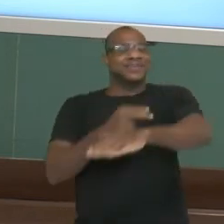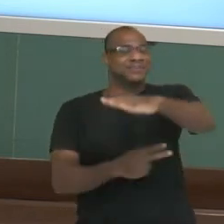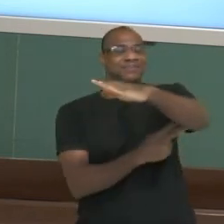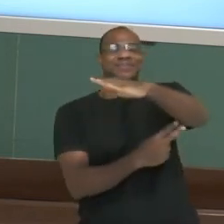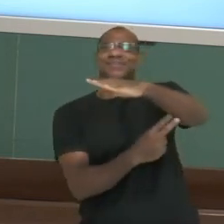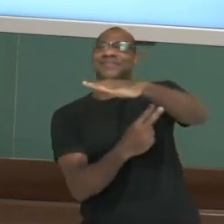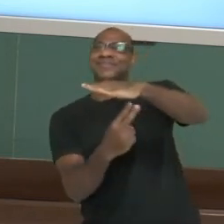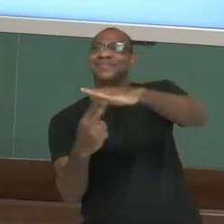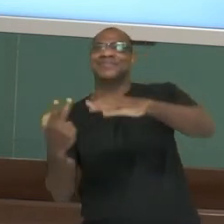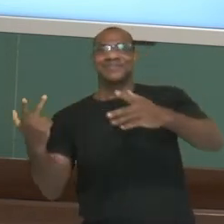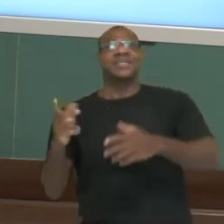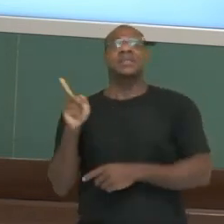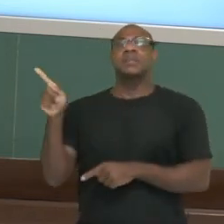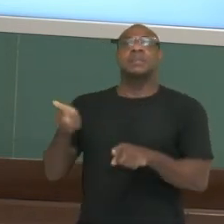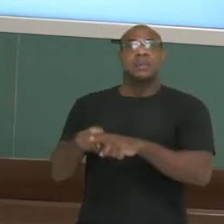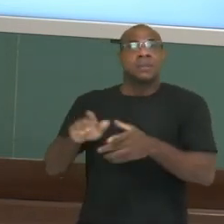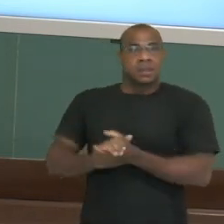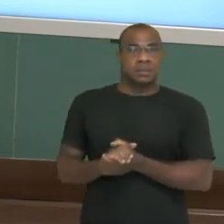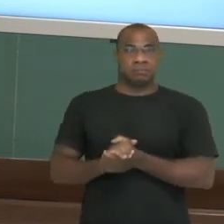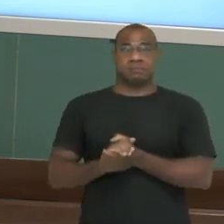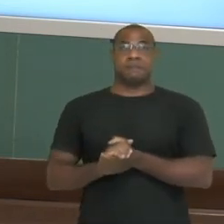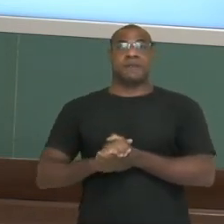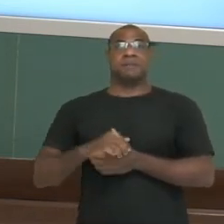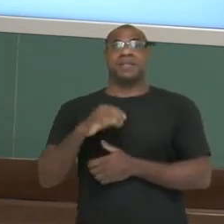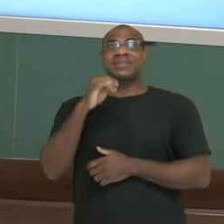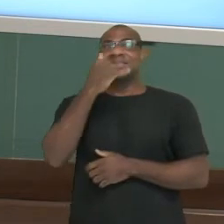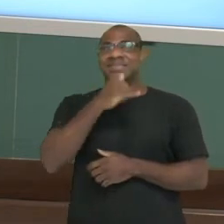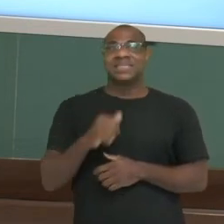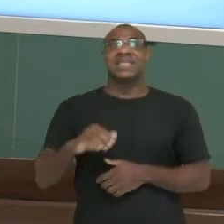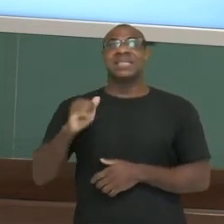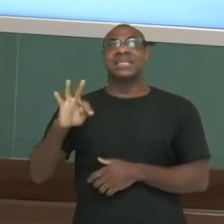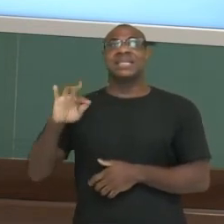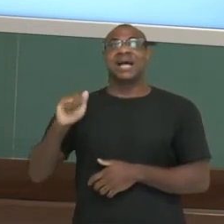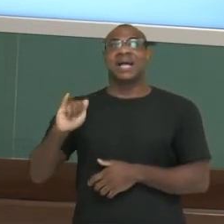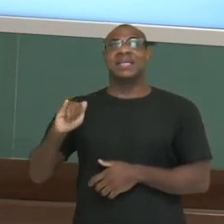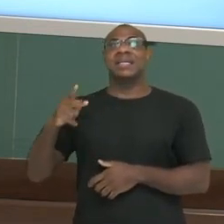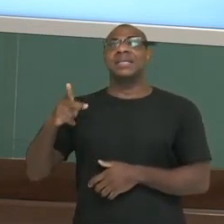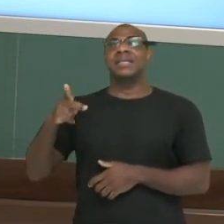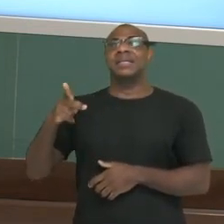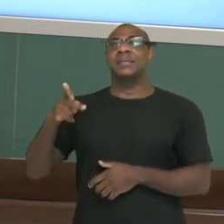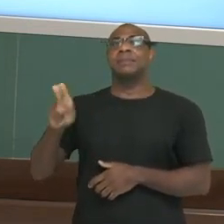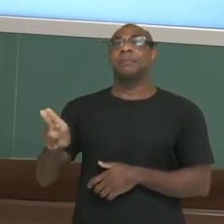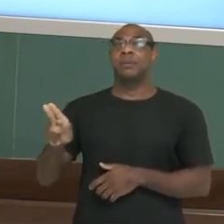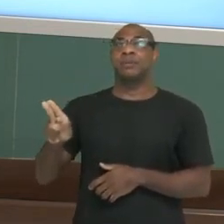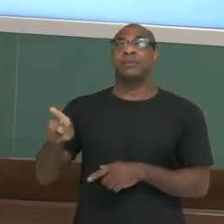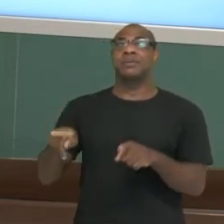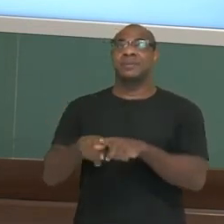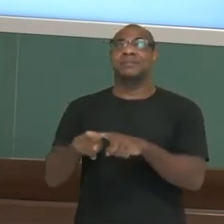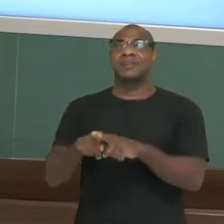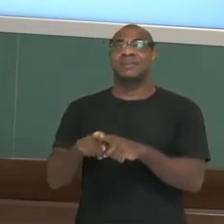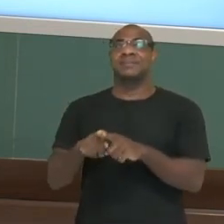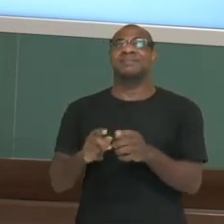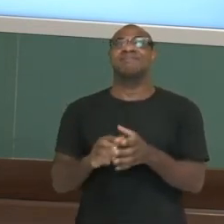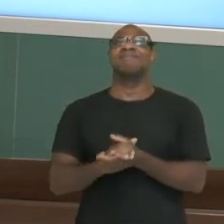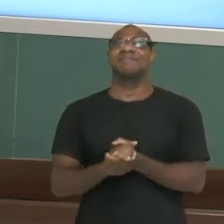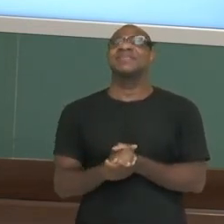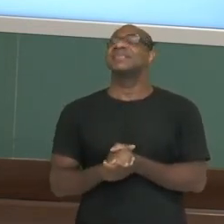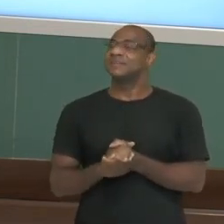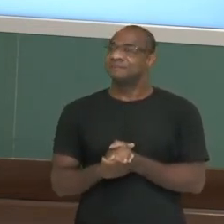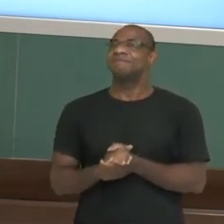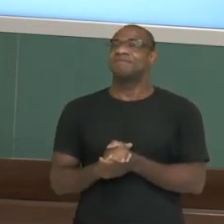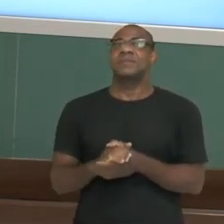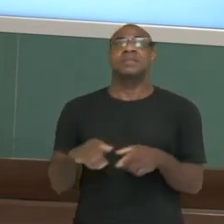de Itaipu foi a maior usina hidrelétrica do mundo. Então, obras realmente grandes. A rodovia transamazônica, com mais de 4